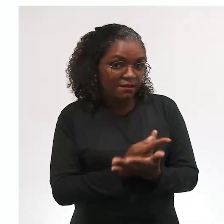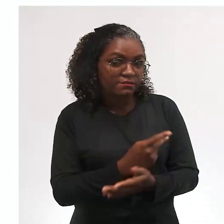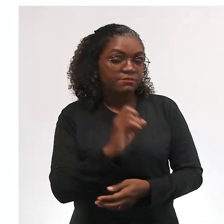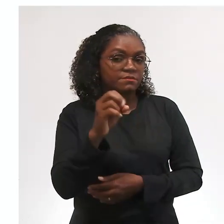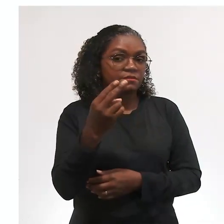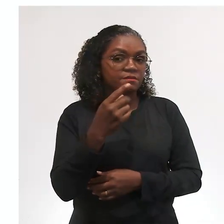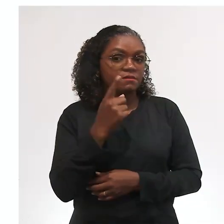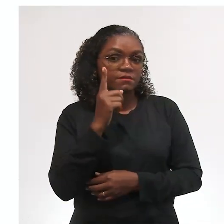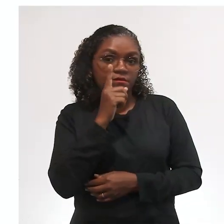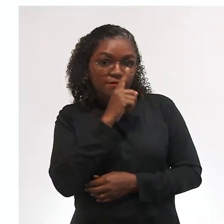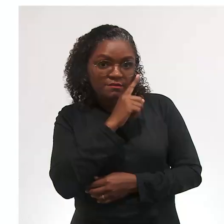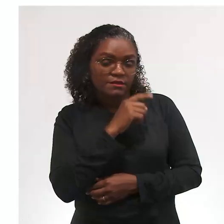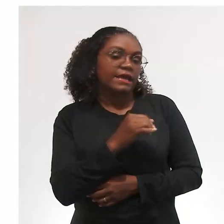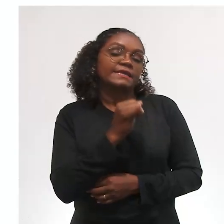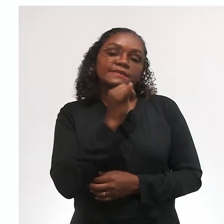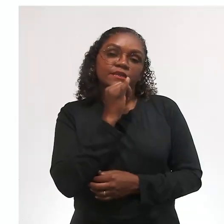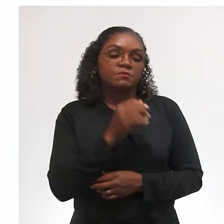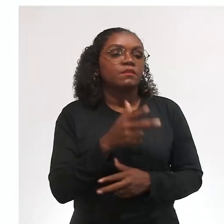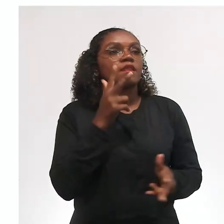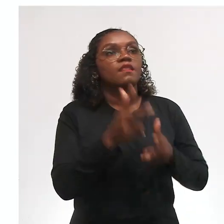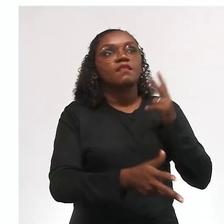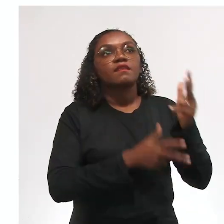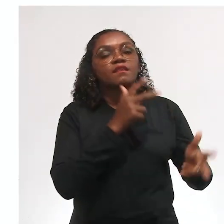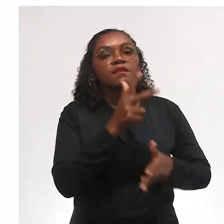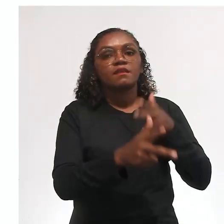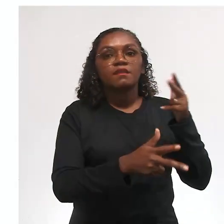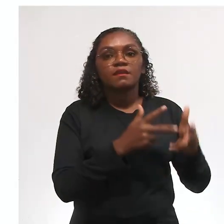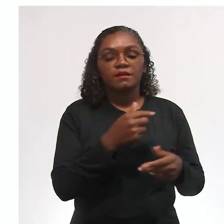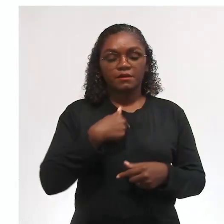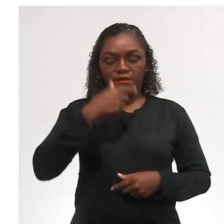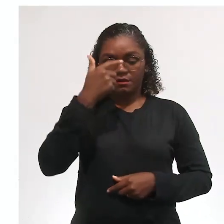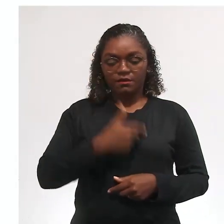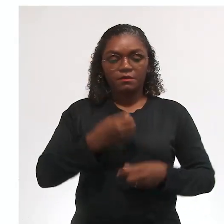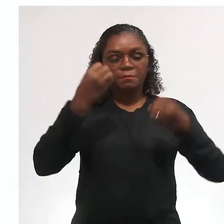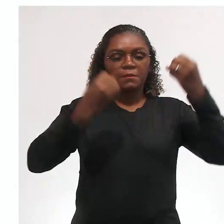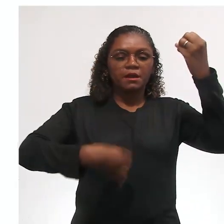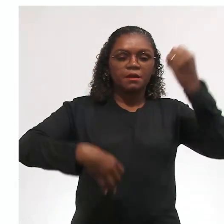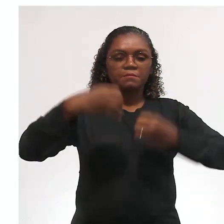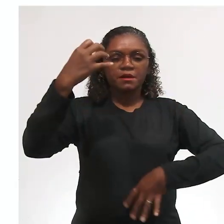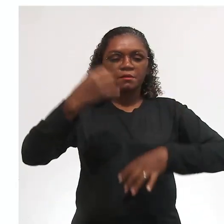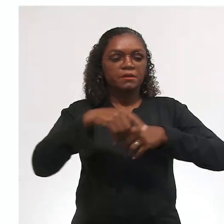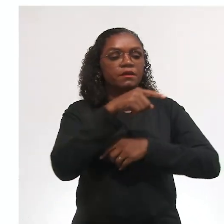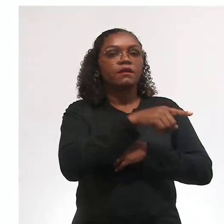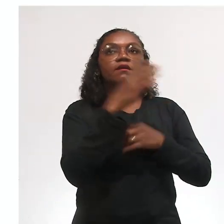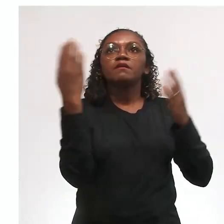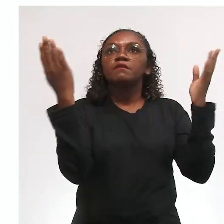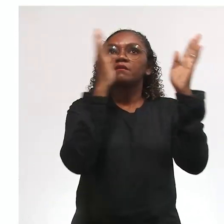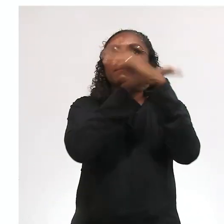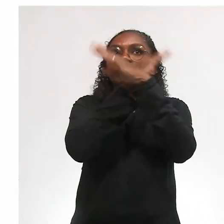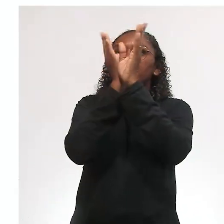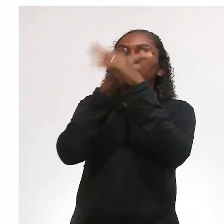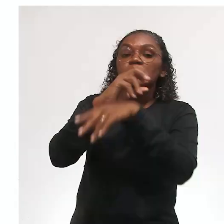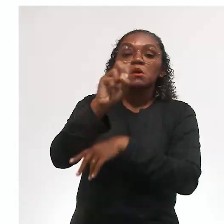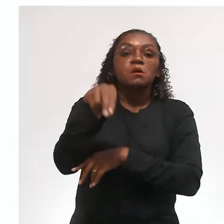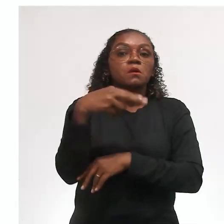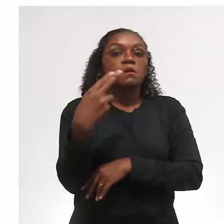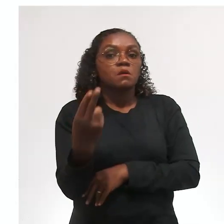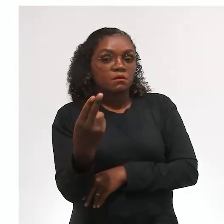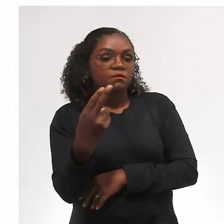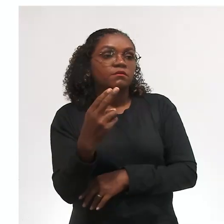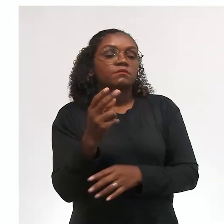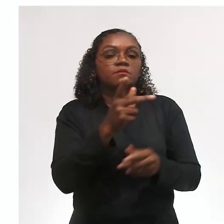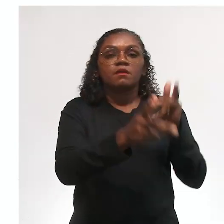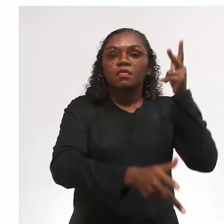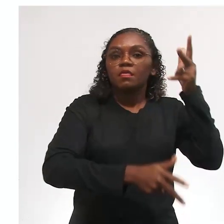um aluno que conversa constantemente durante a explicação recebe uma advertência verbal. Como ele